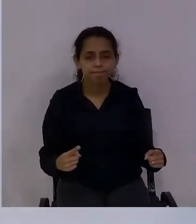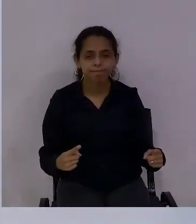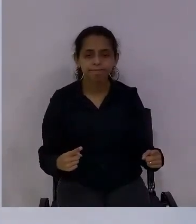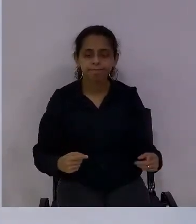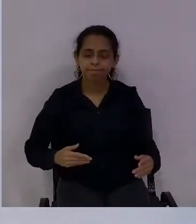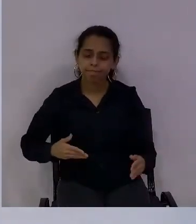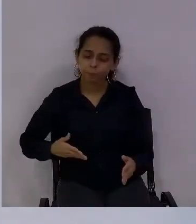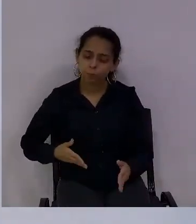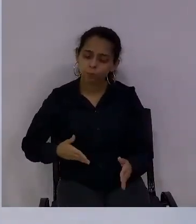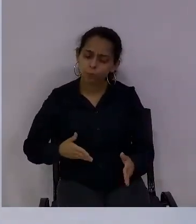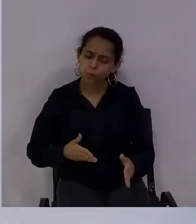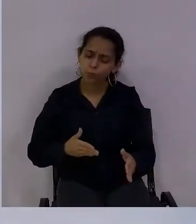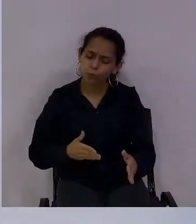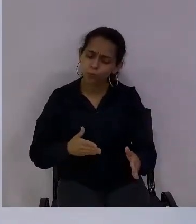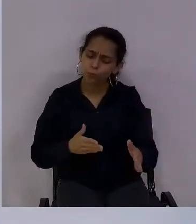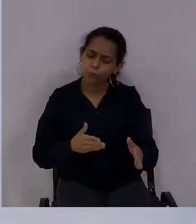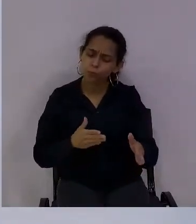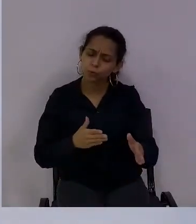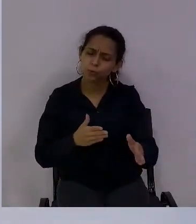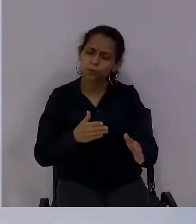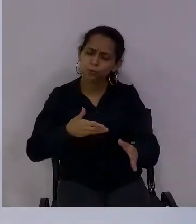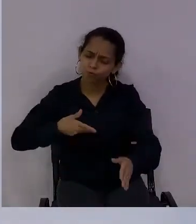com a Coca.